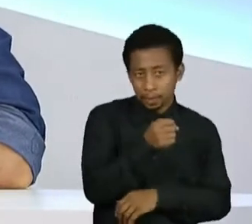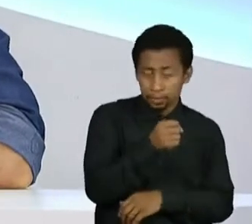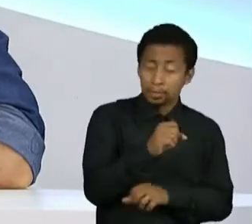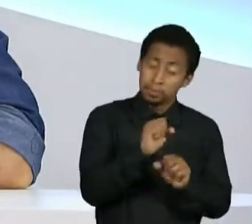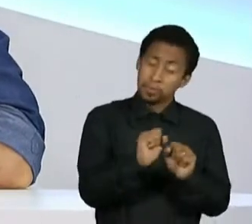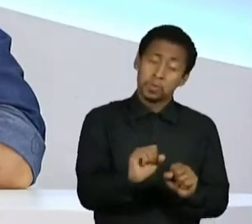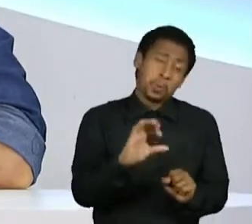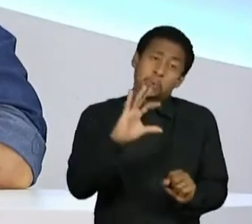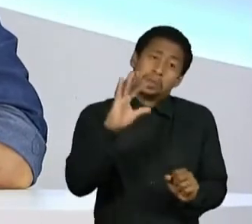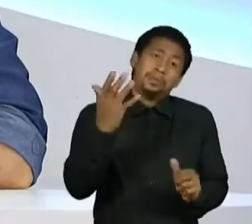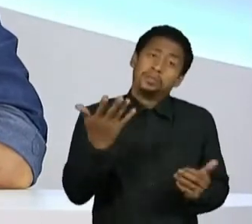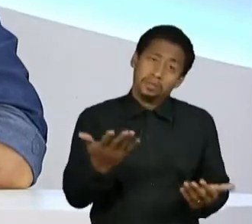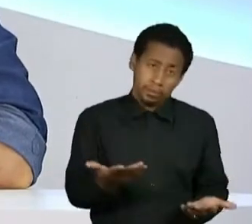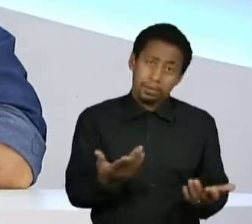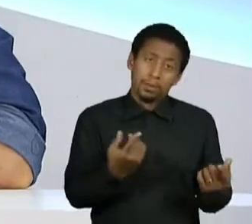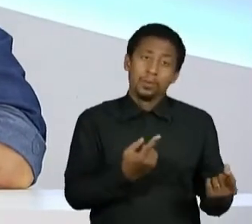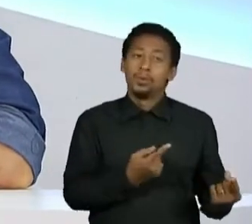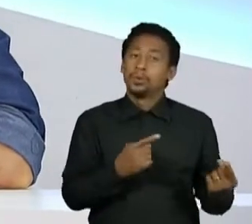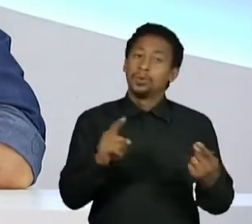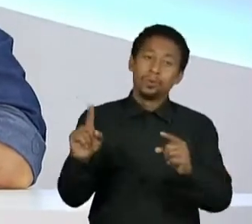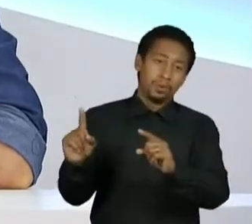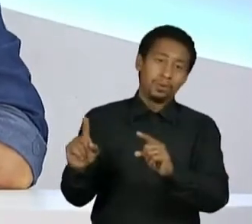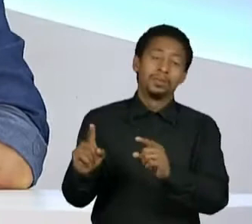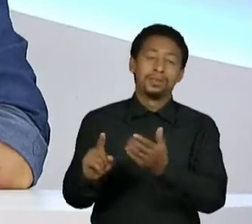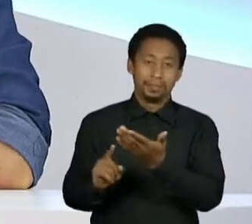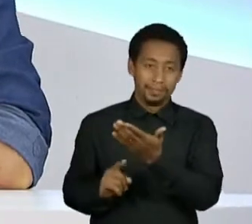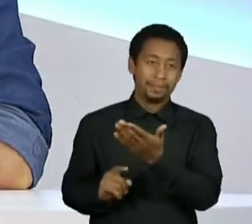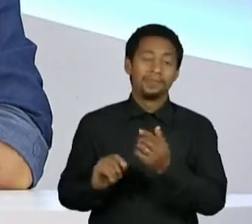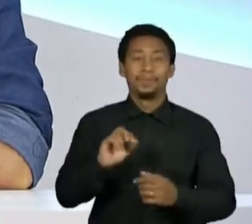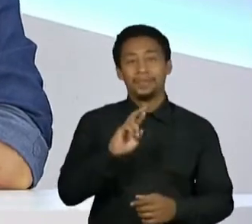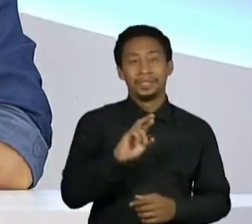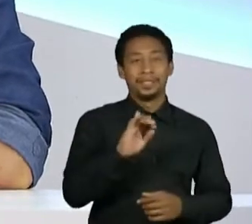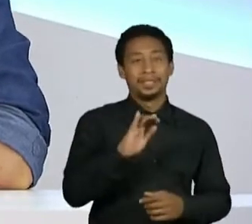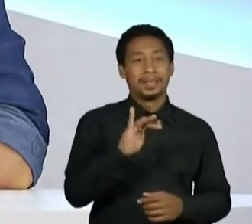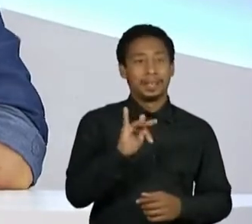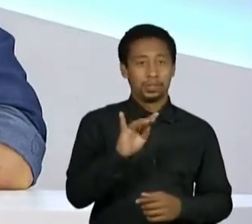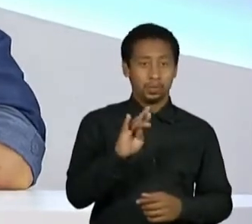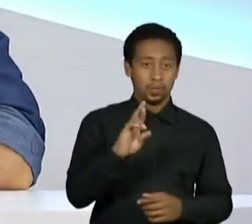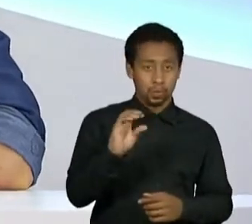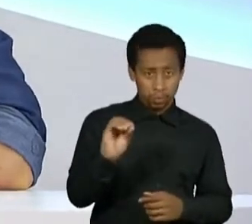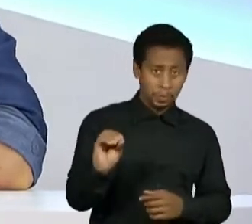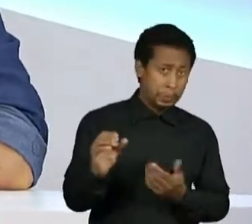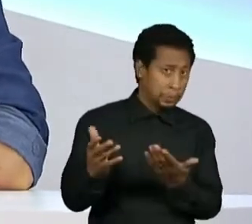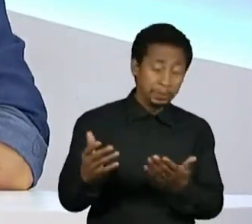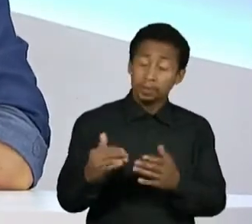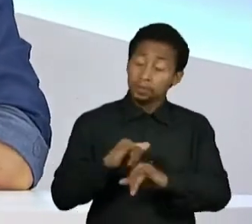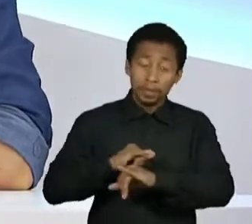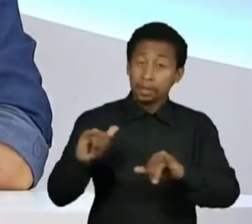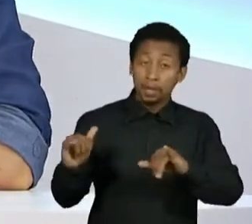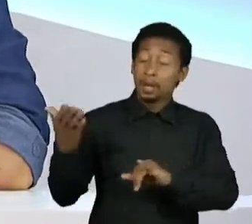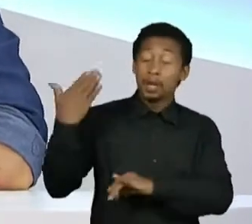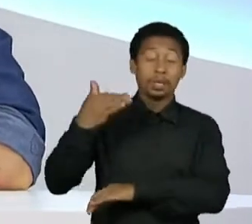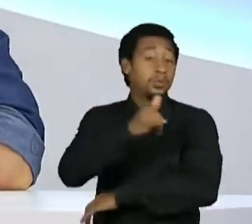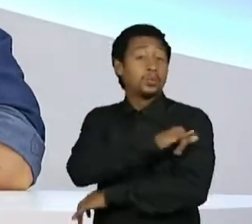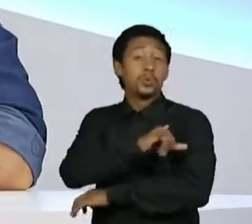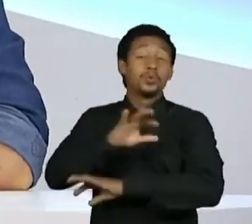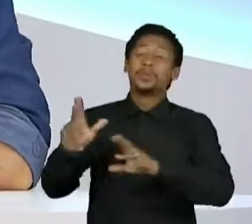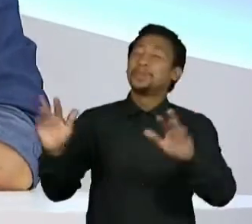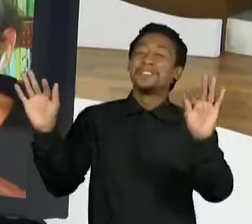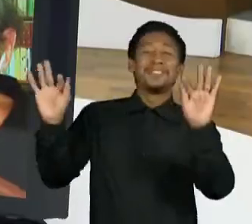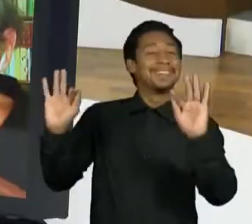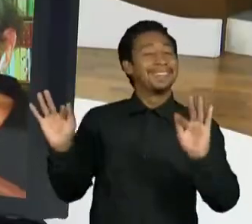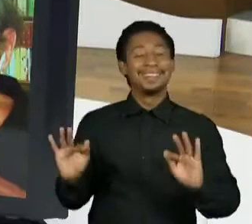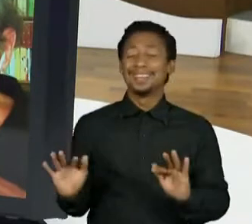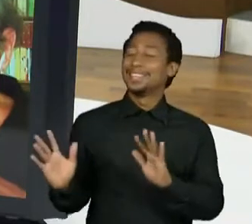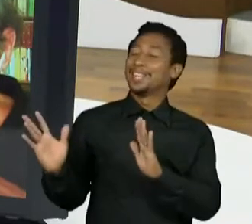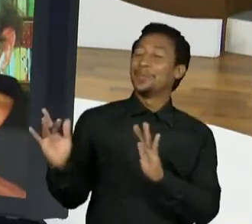Ipanema de Rui Castro e dizer, não é aquilo tudo, parece que todo mundo era tão feliz, você leu Ela Carioca, todo mundo namorava,